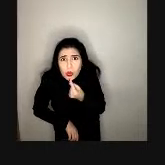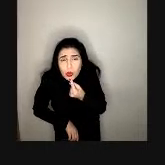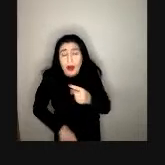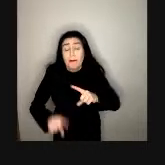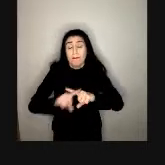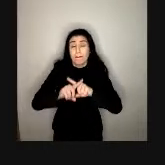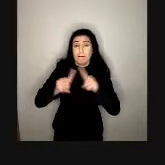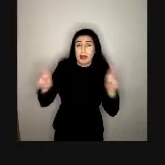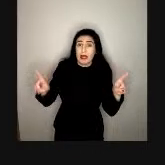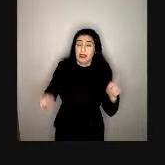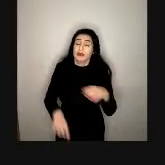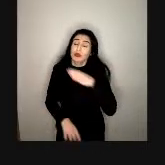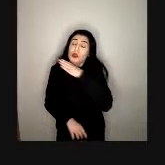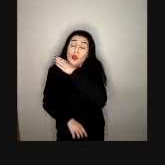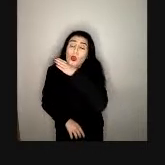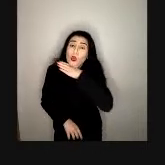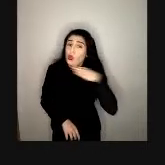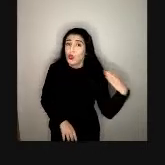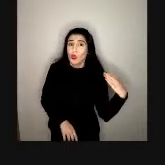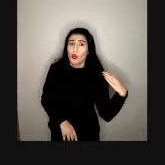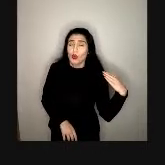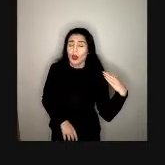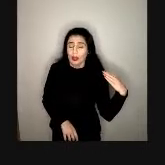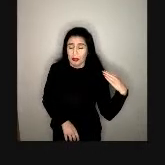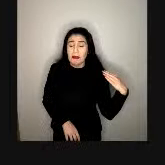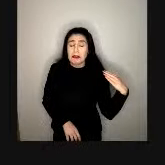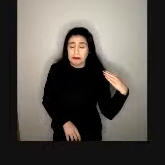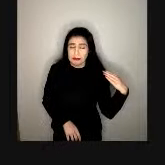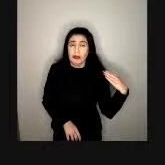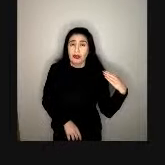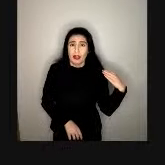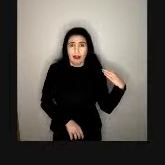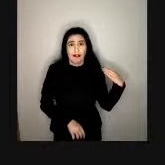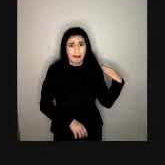faleceu no decorrer da trajetória.